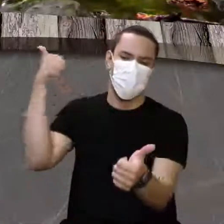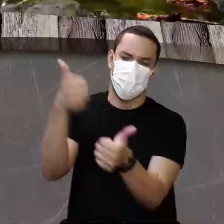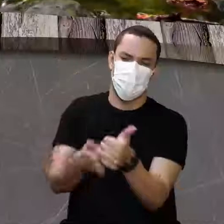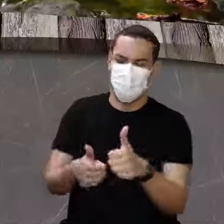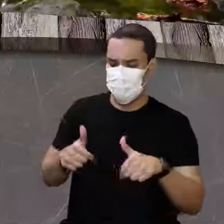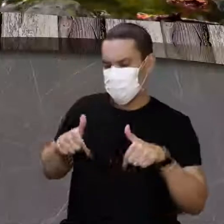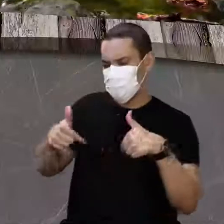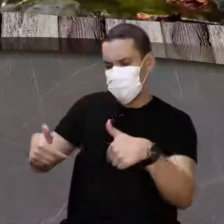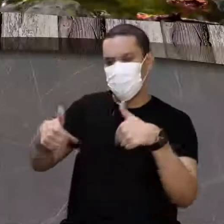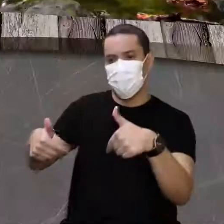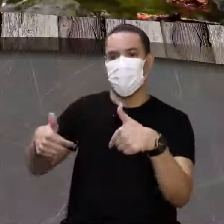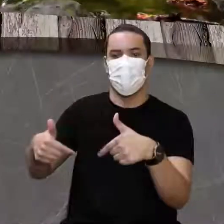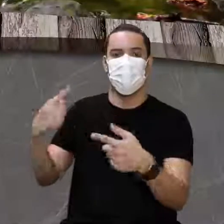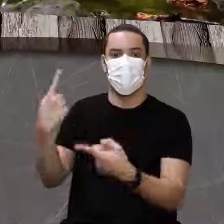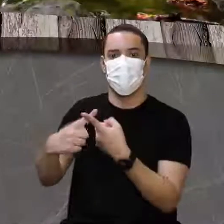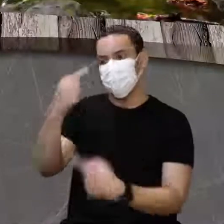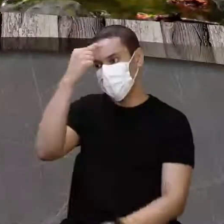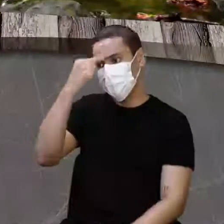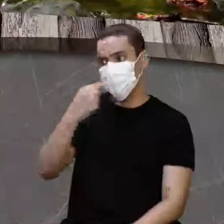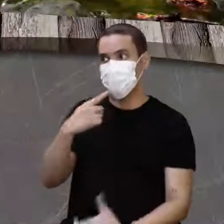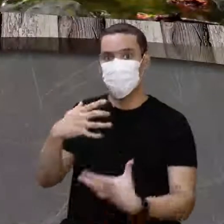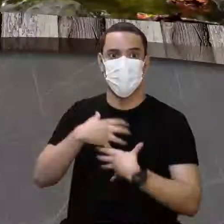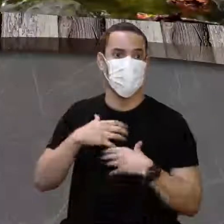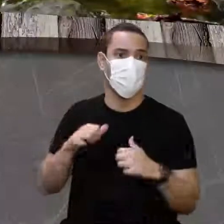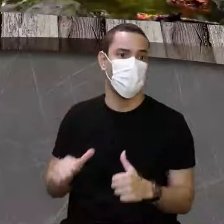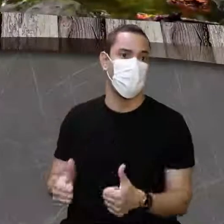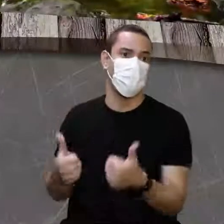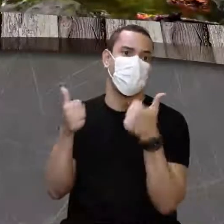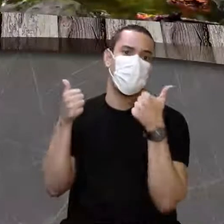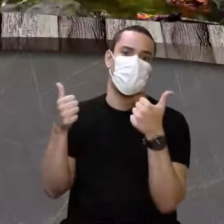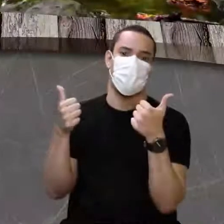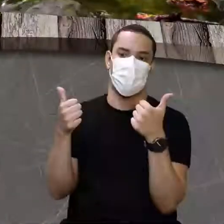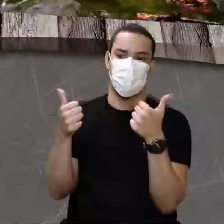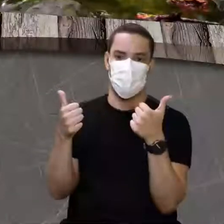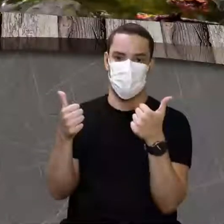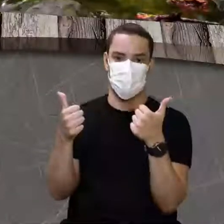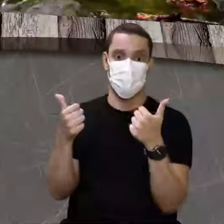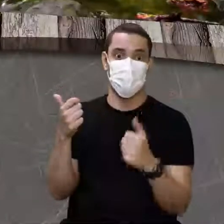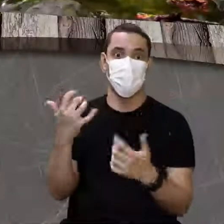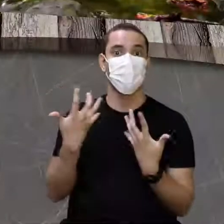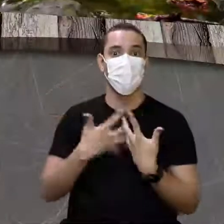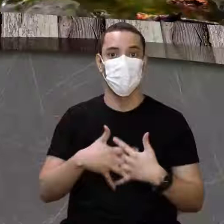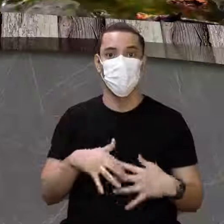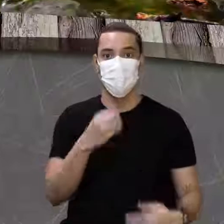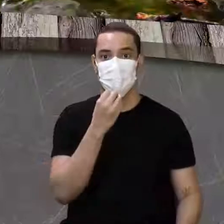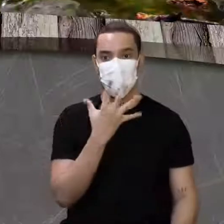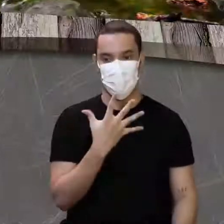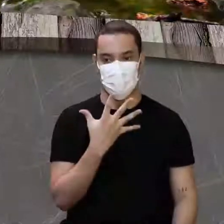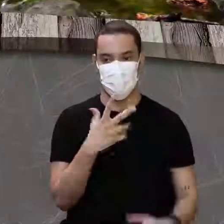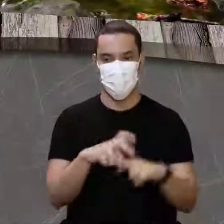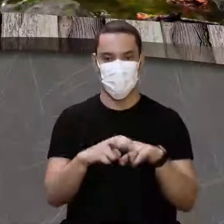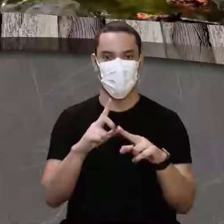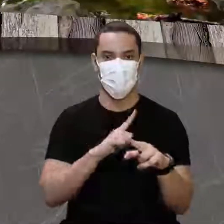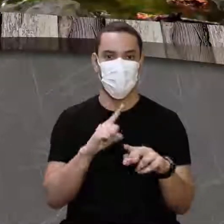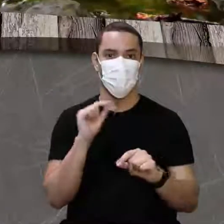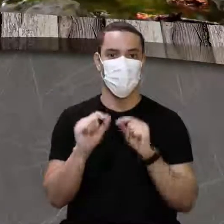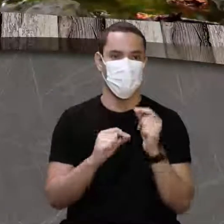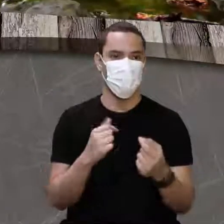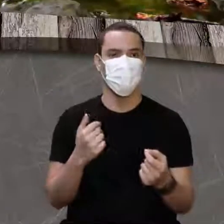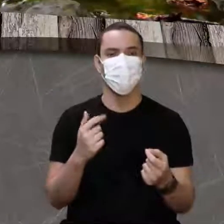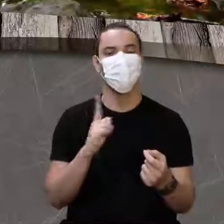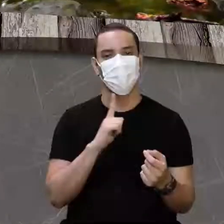para fazer com que essa espécie se sinta o melhor possível, aí está funcionando, né? Então, tiveram